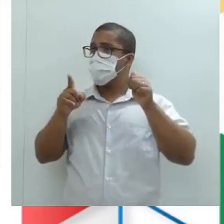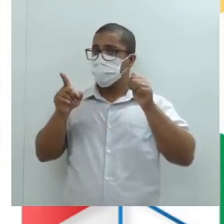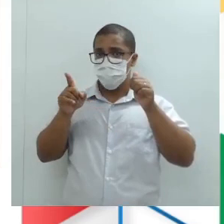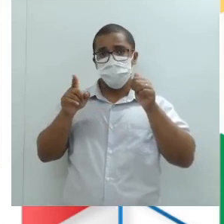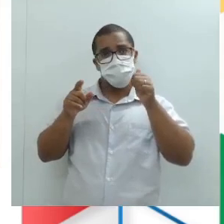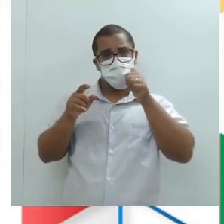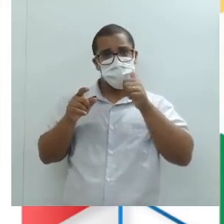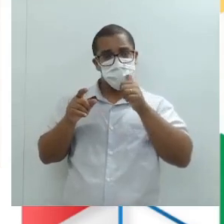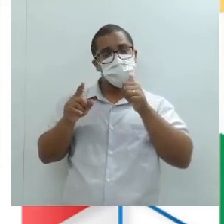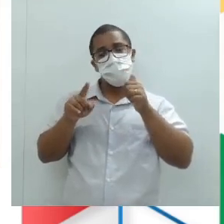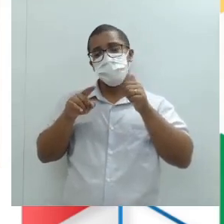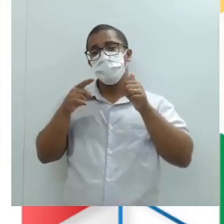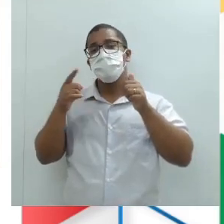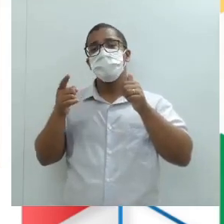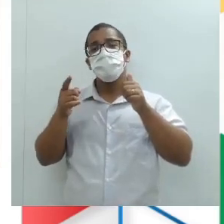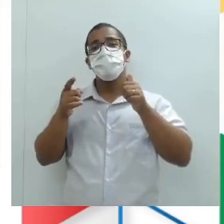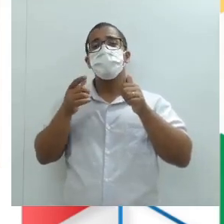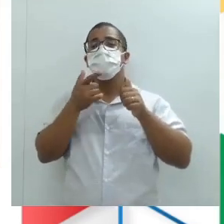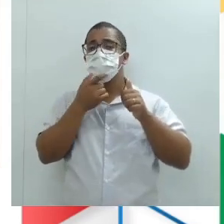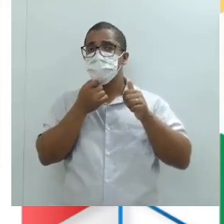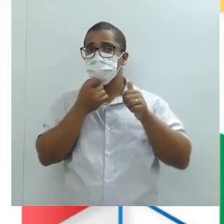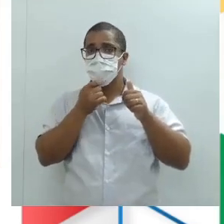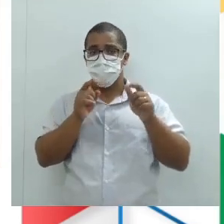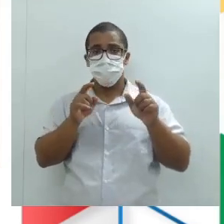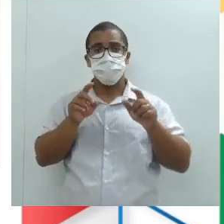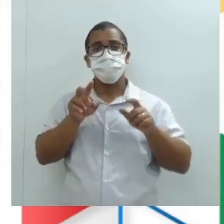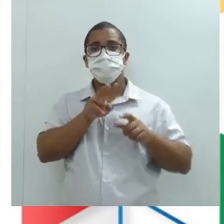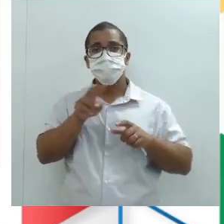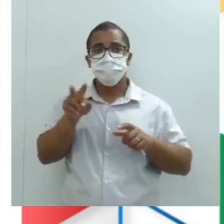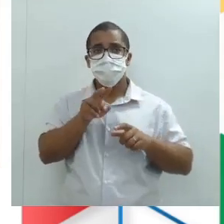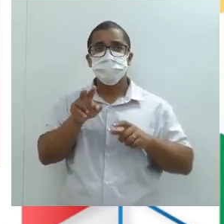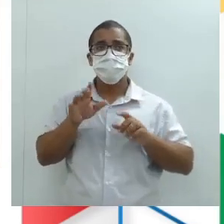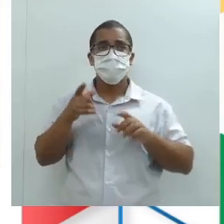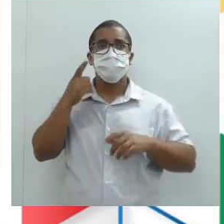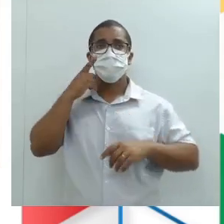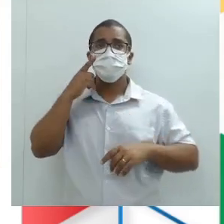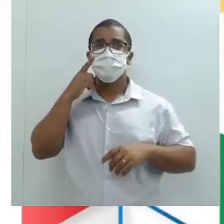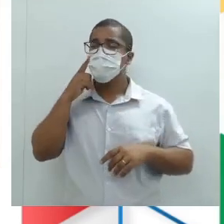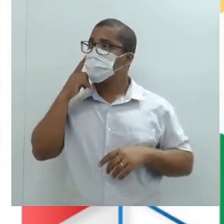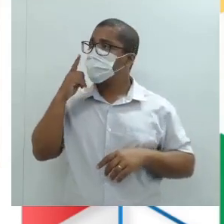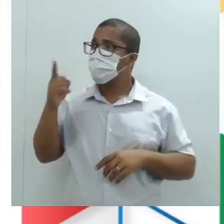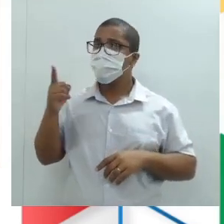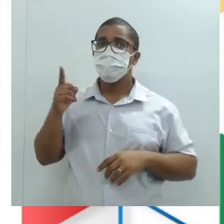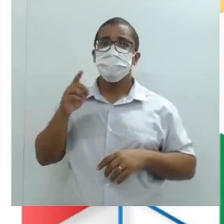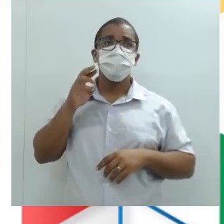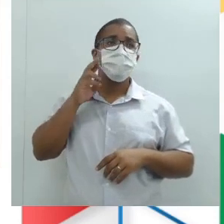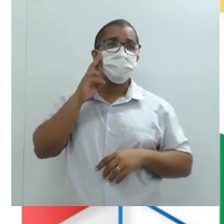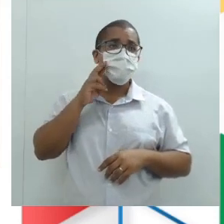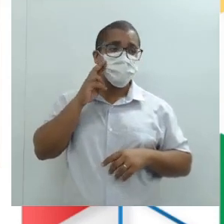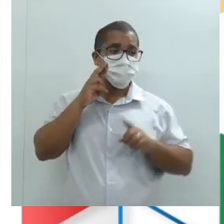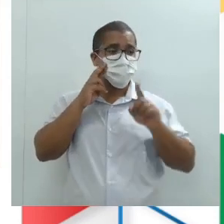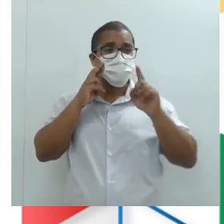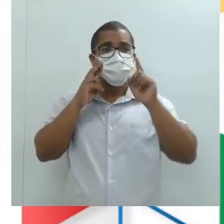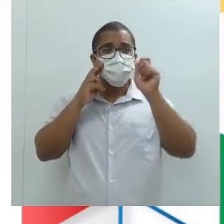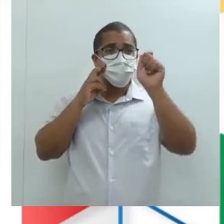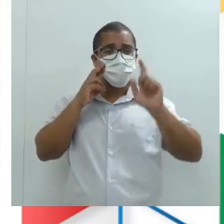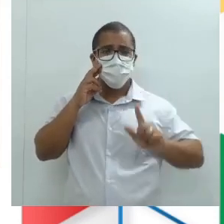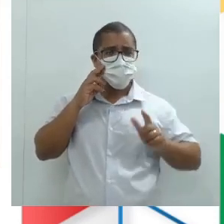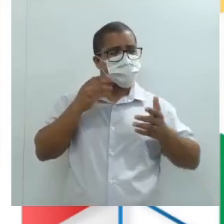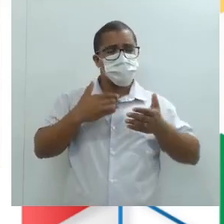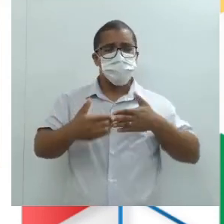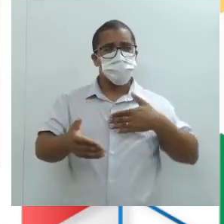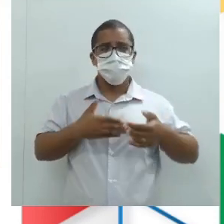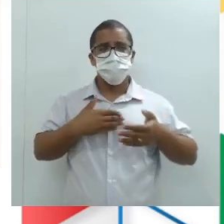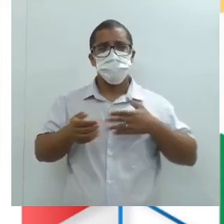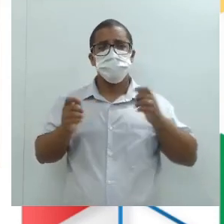gênero feminino e do gênero masculino. Apesar que aqui está rosa e azul, mas a gente pode muito